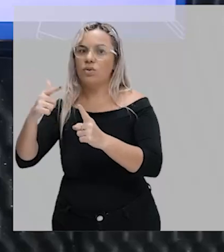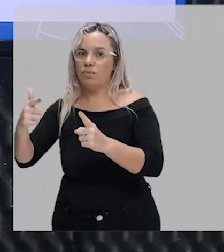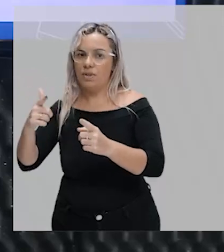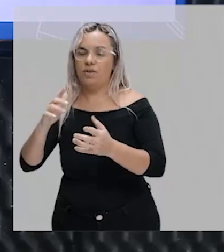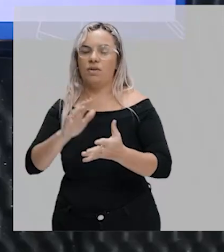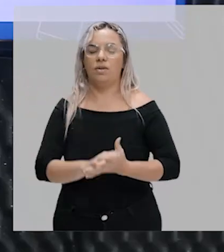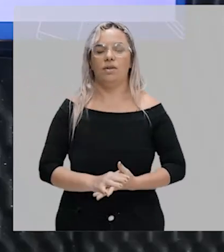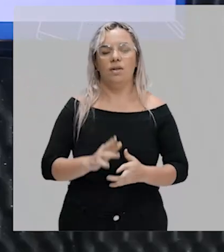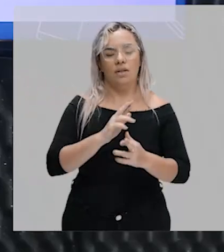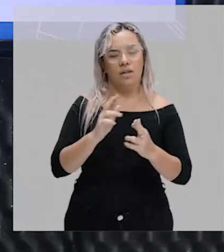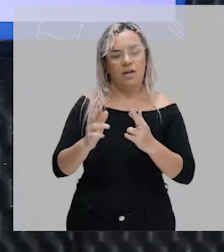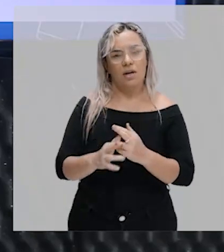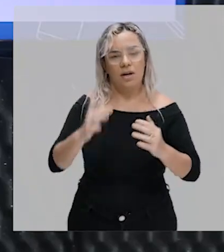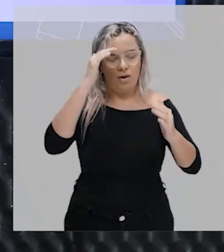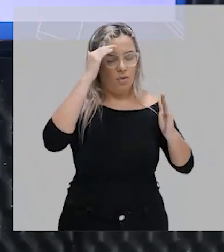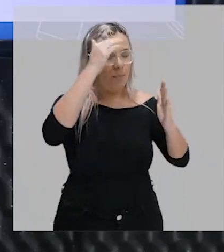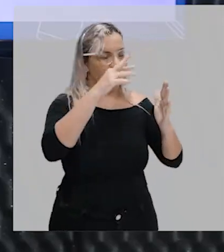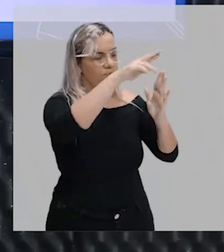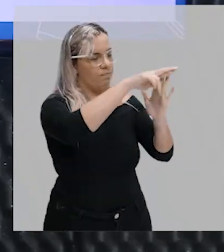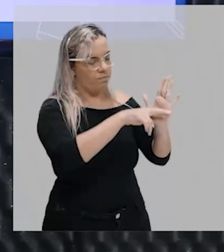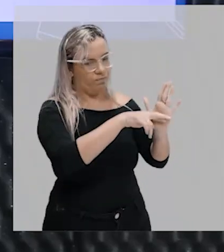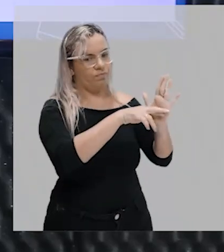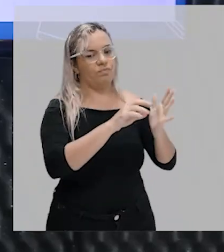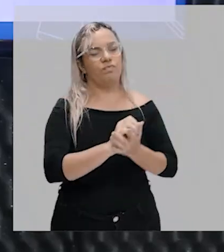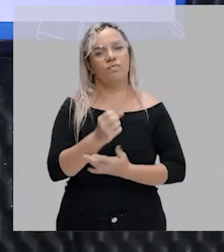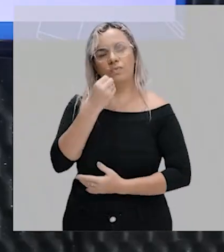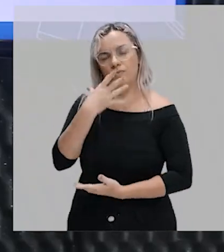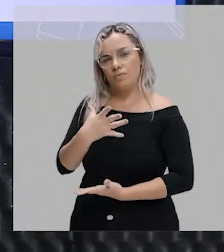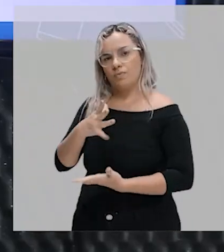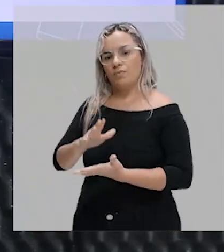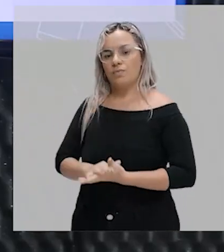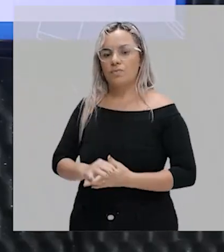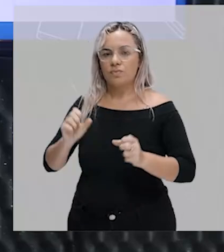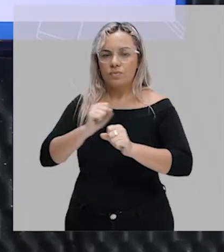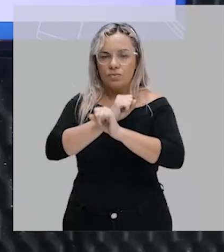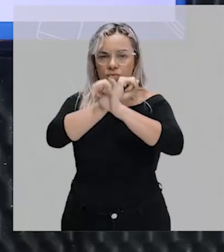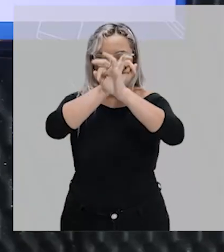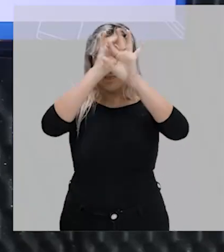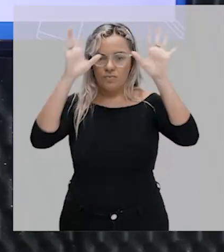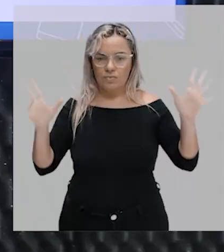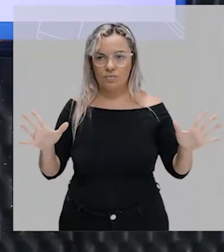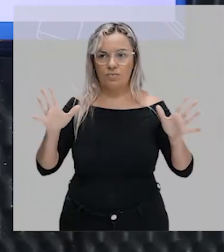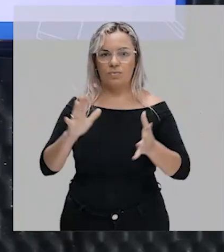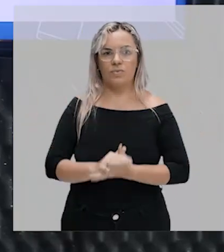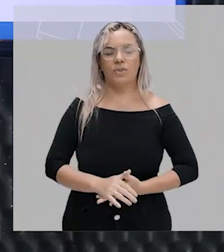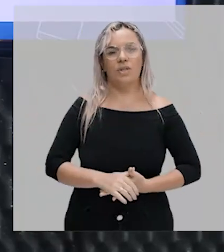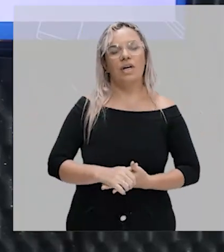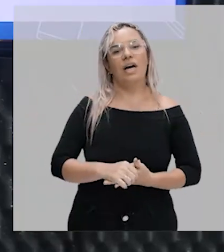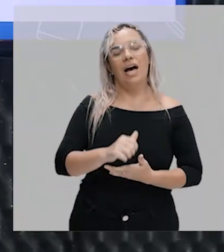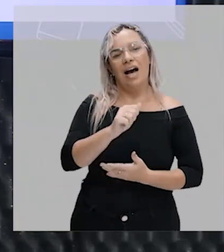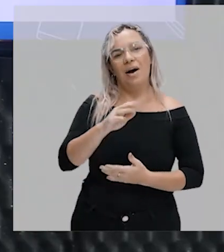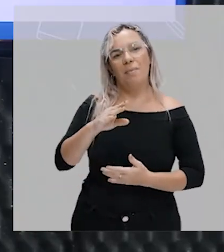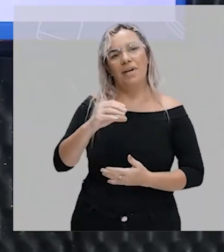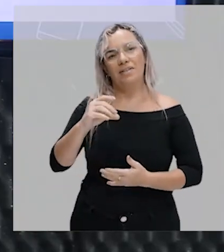tenho que respeitar. Tá bom? Só para ficar claro, é datologia, né? Palavra que diz?